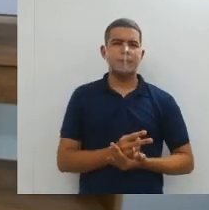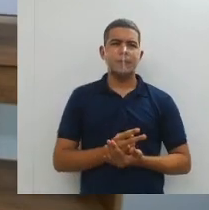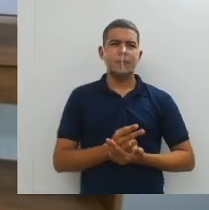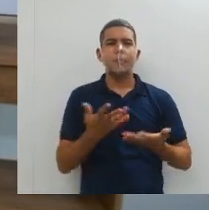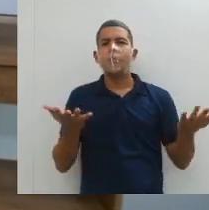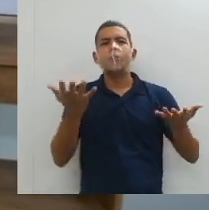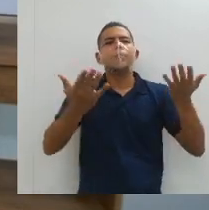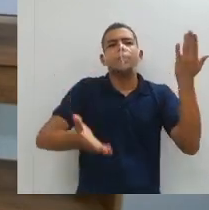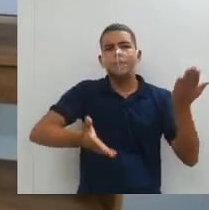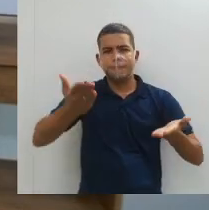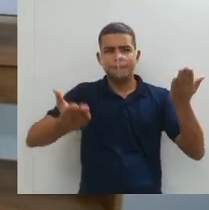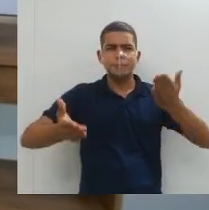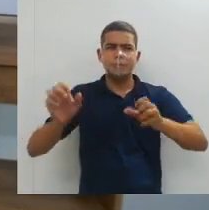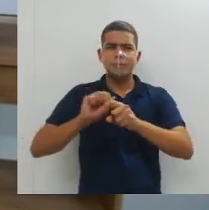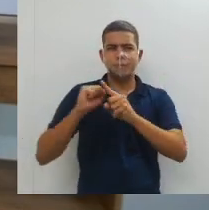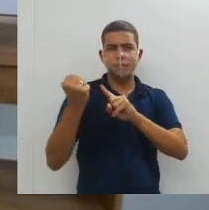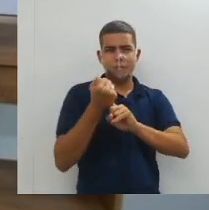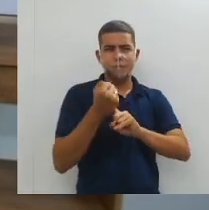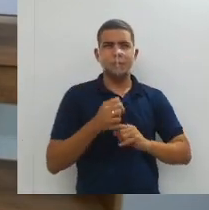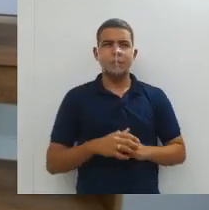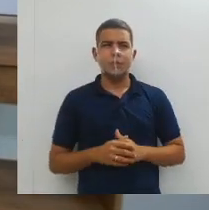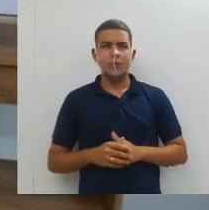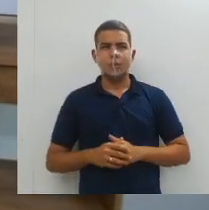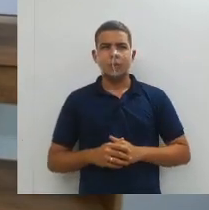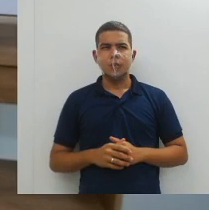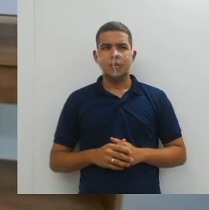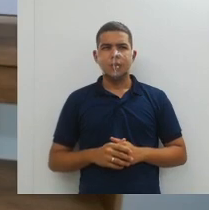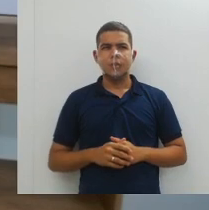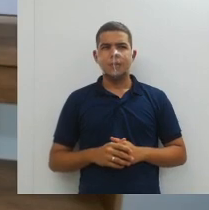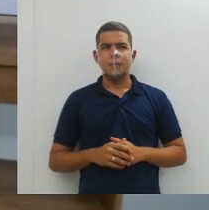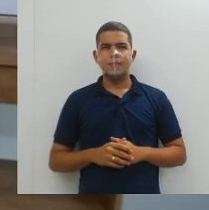equilíbrio lá à sociedade, tá bem?